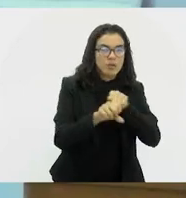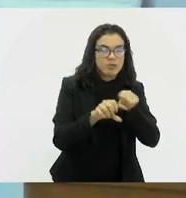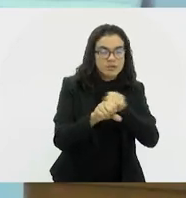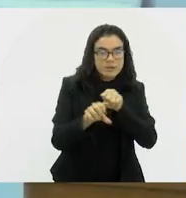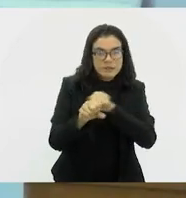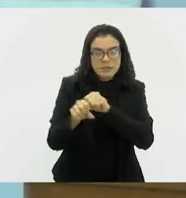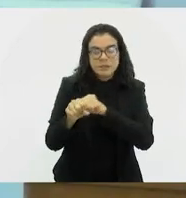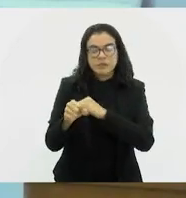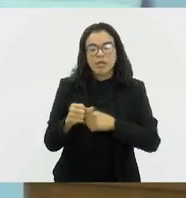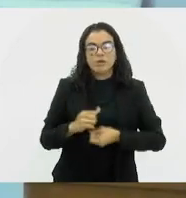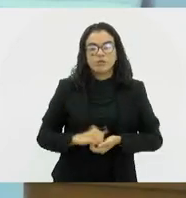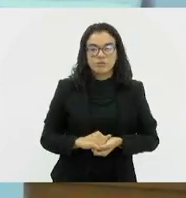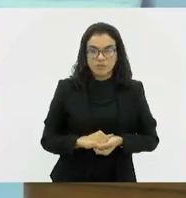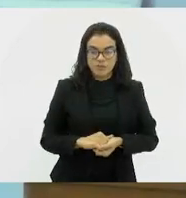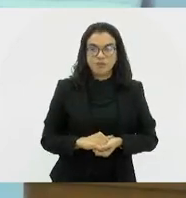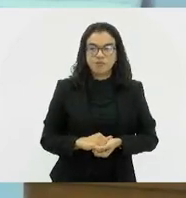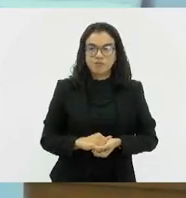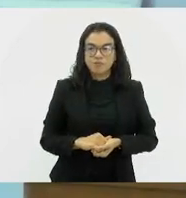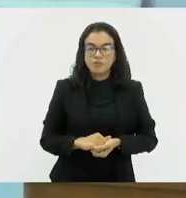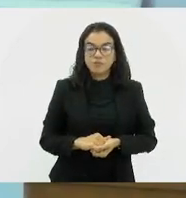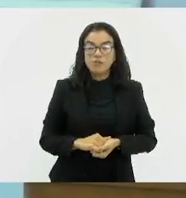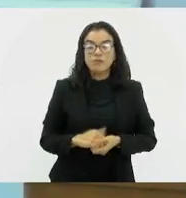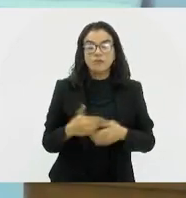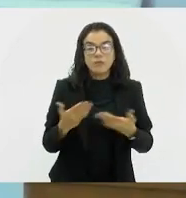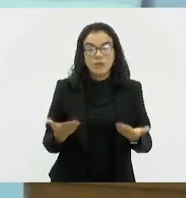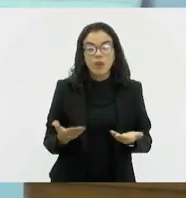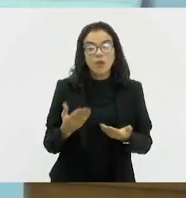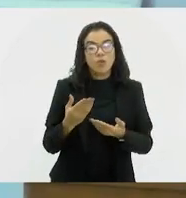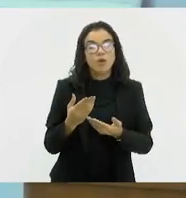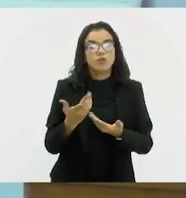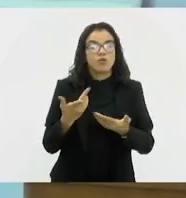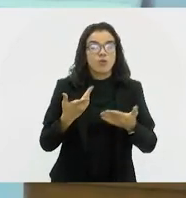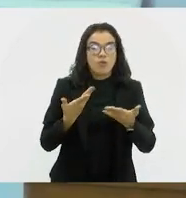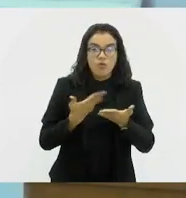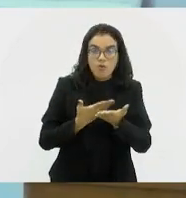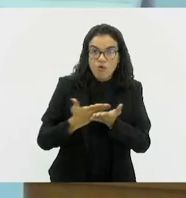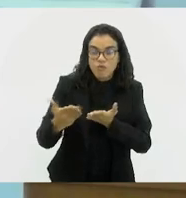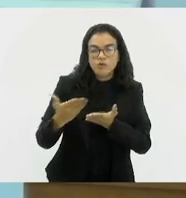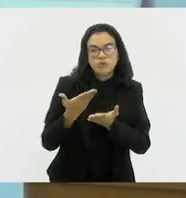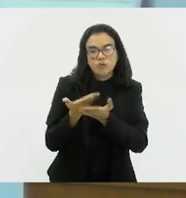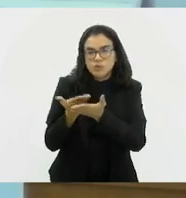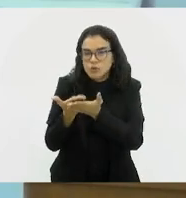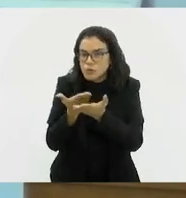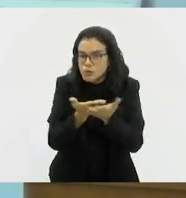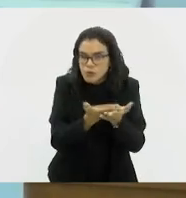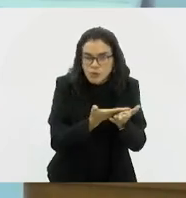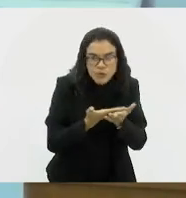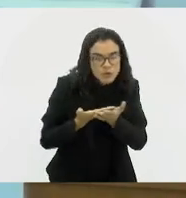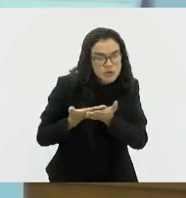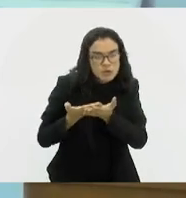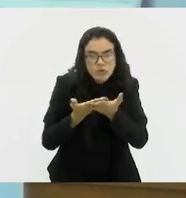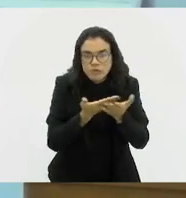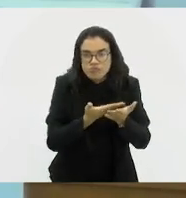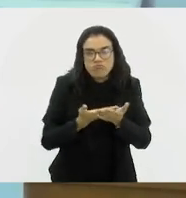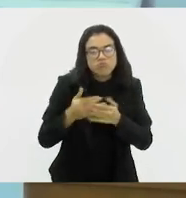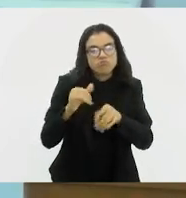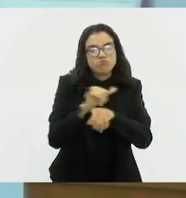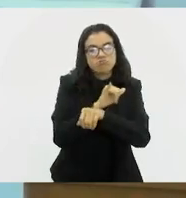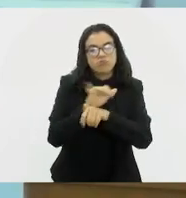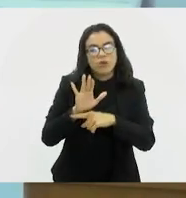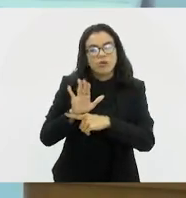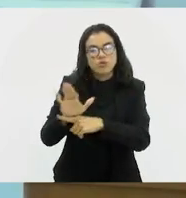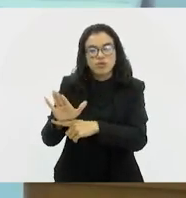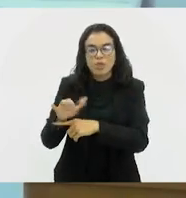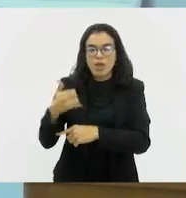melhor forma. E quando eu entrei aqui nessa comissão, comecei a estudar para ver se tinha alguma forma de ajudar os idosos